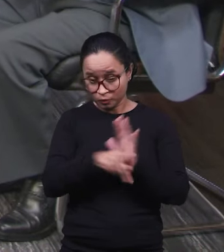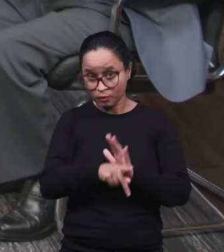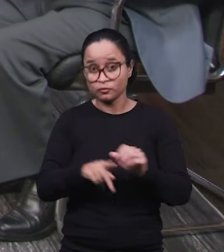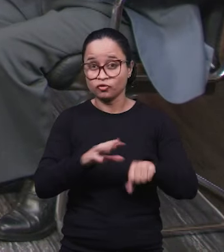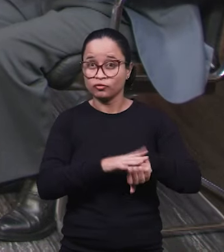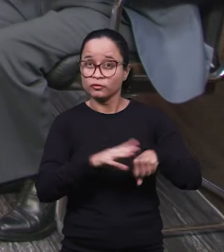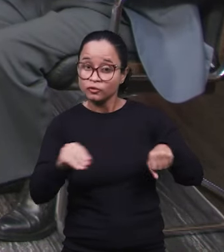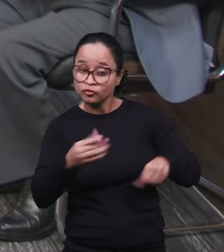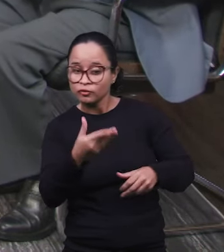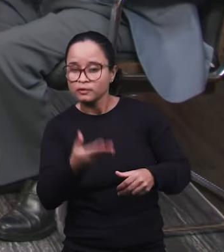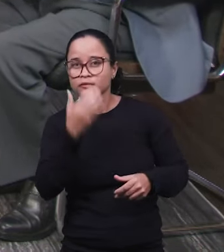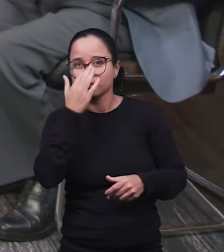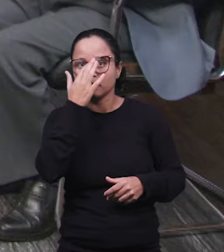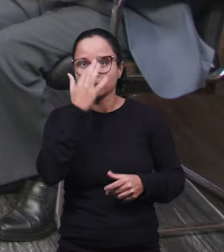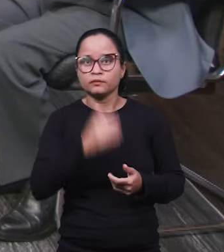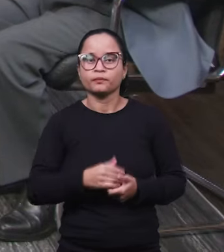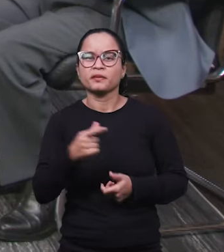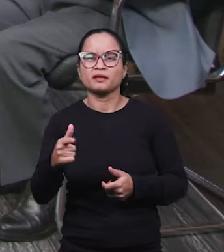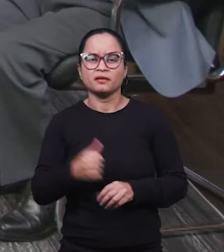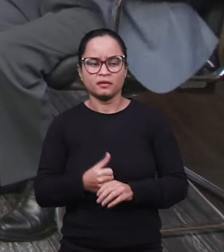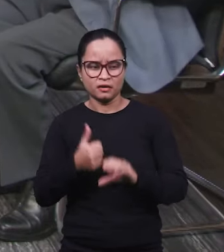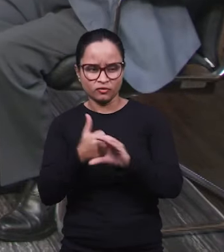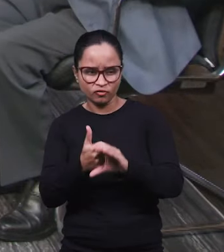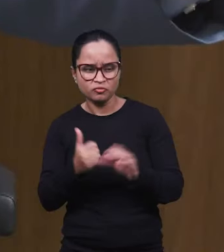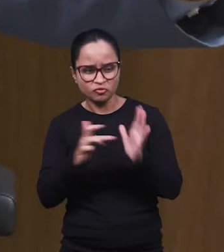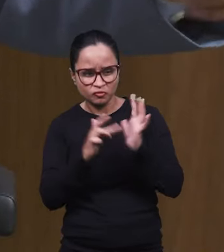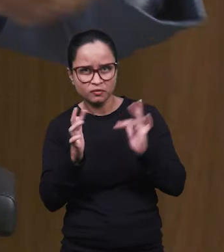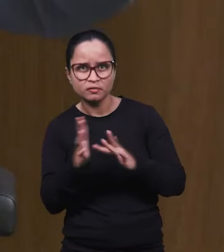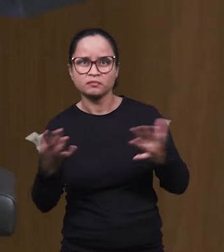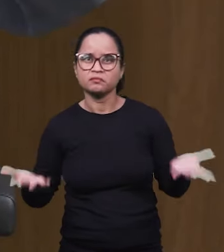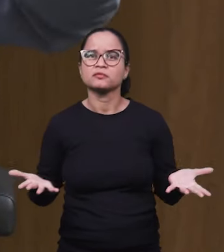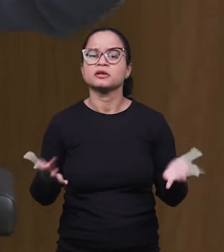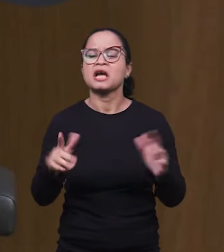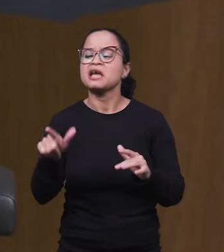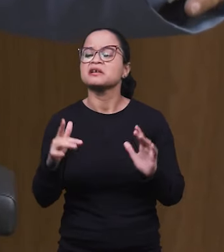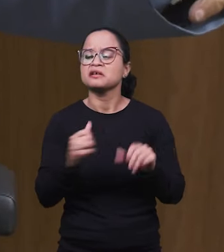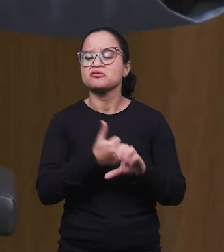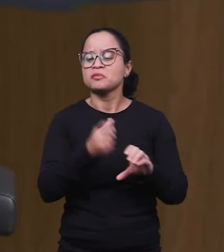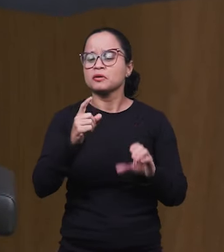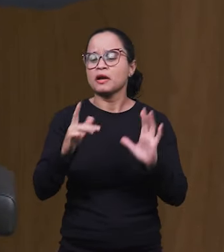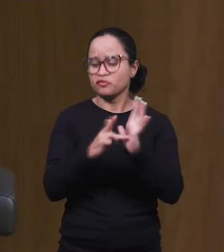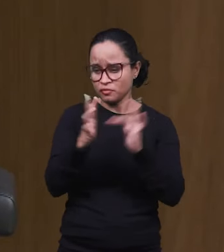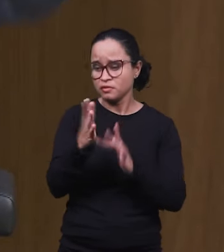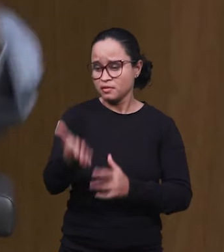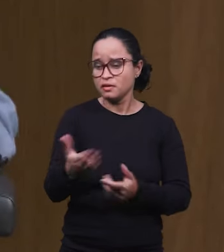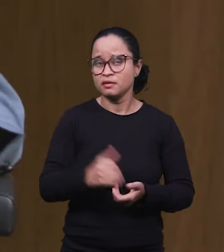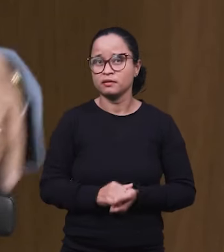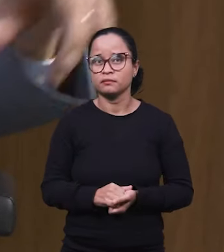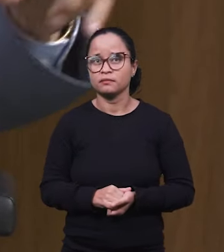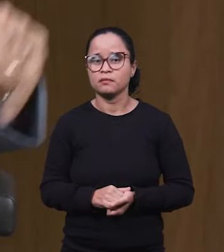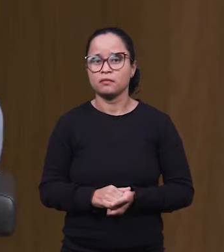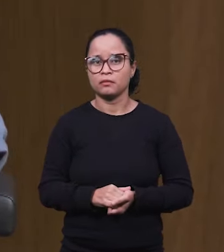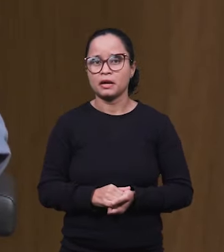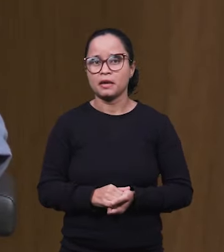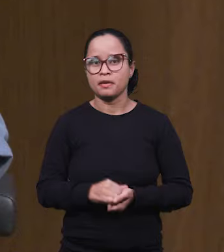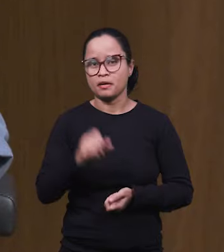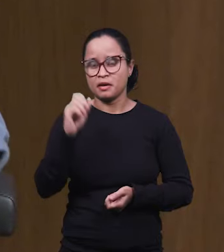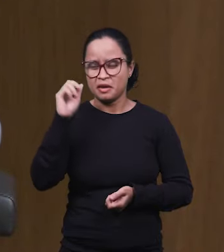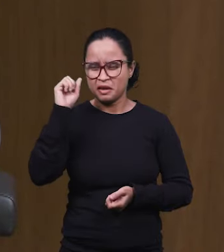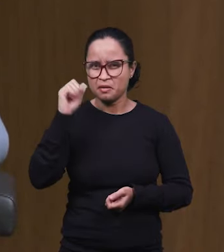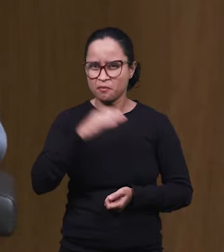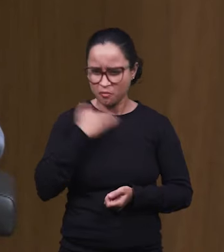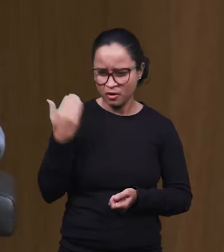representante de cristianismo de Jesus? Tem cristianismo de Jesus? É esse? Mata.